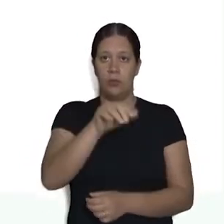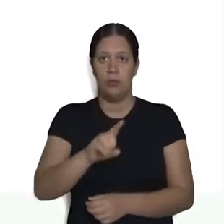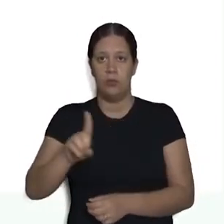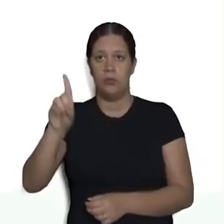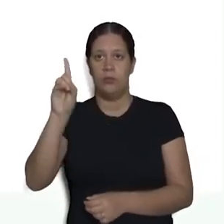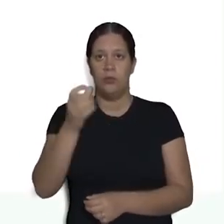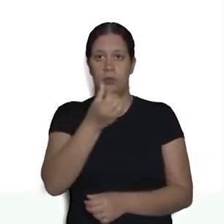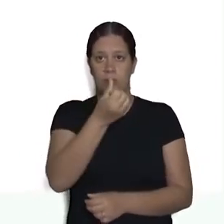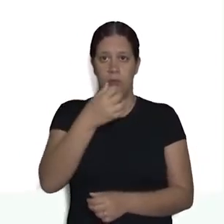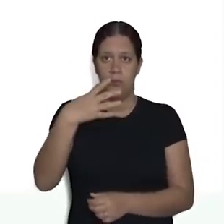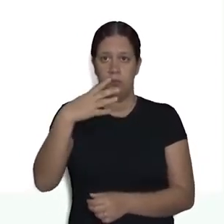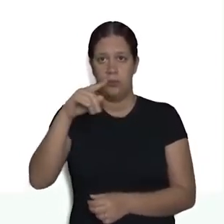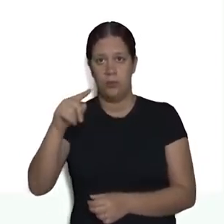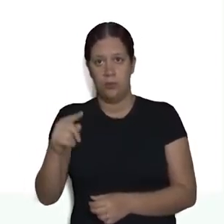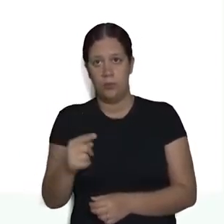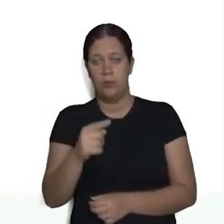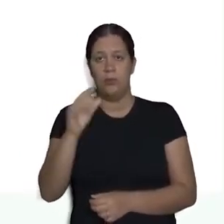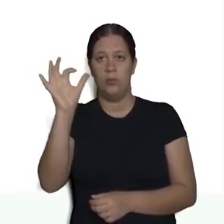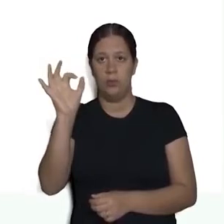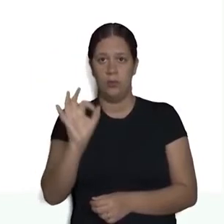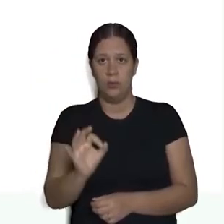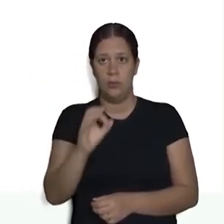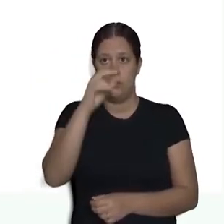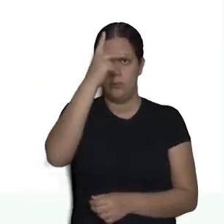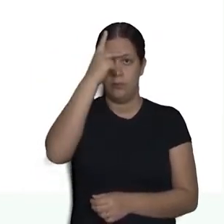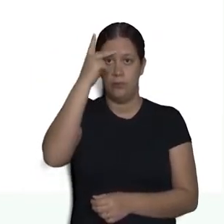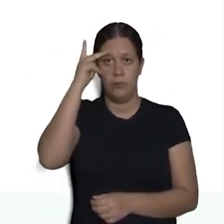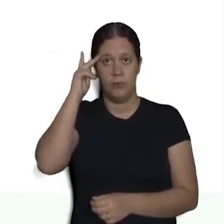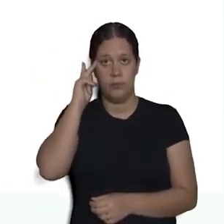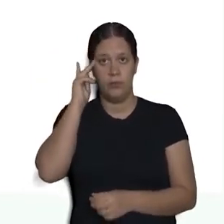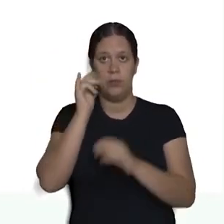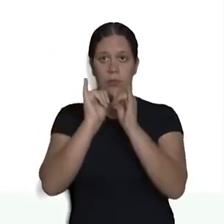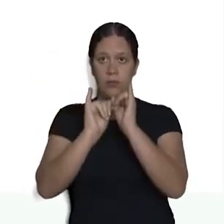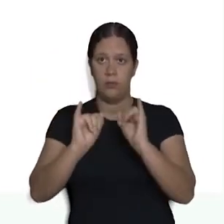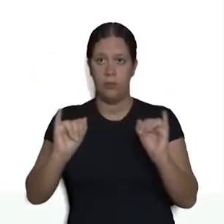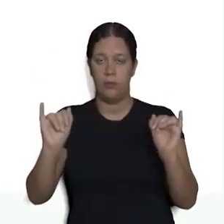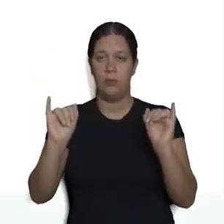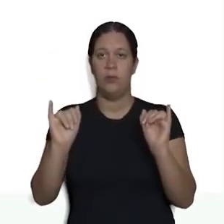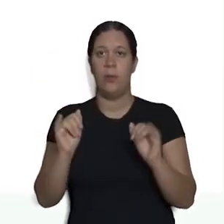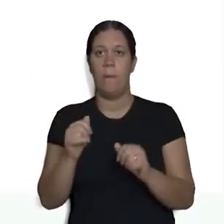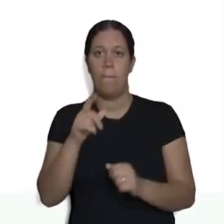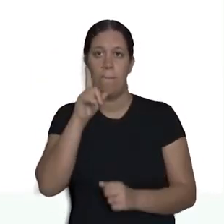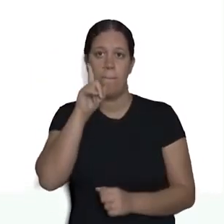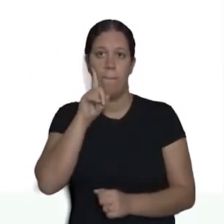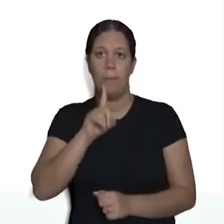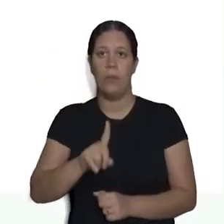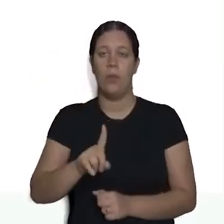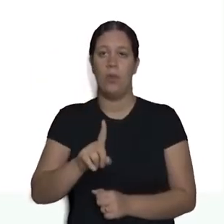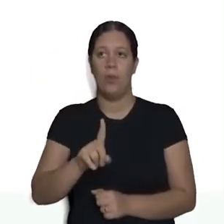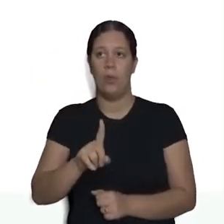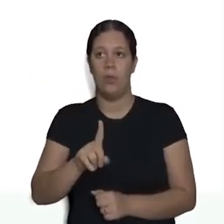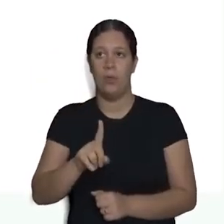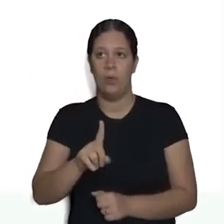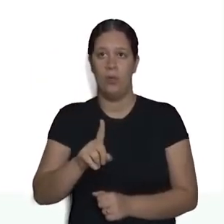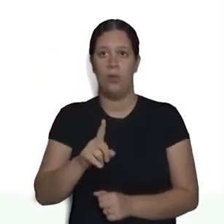vê 64,7% de pessoas que se declaram pardas,